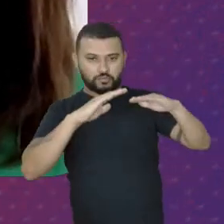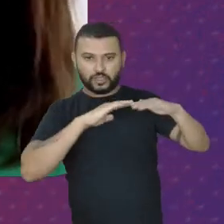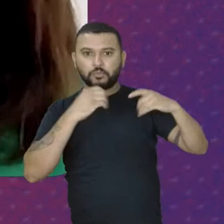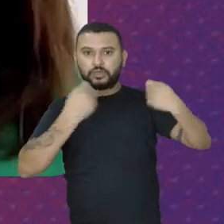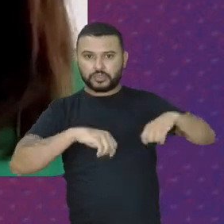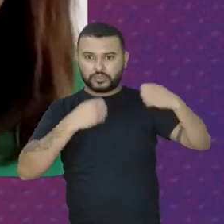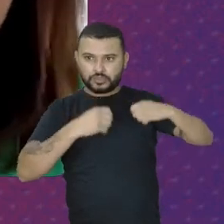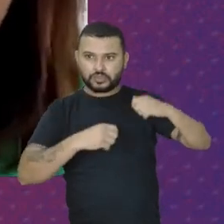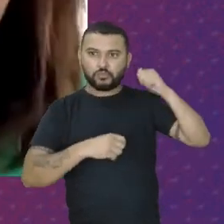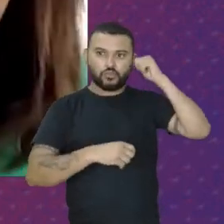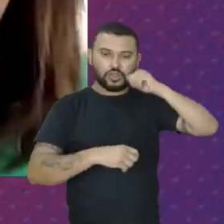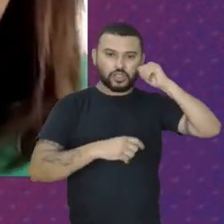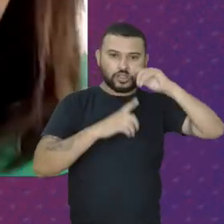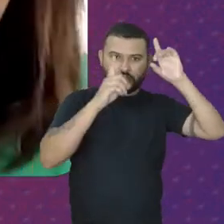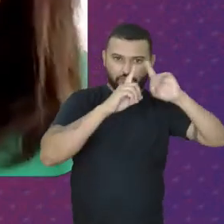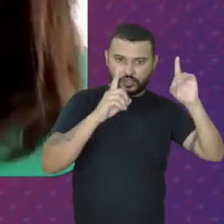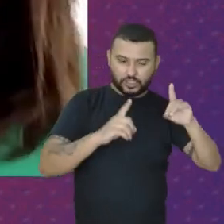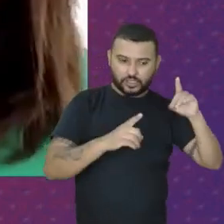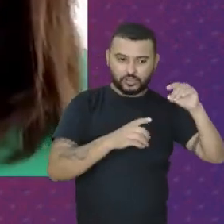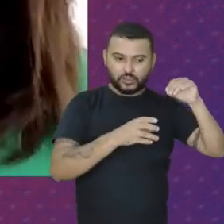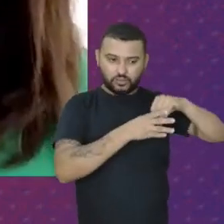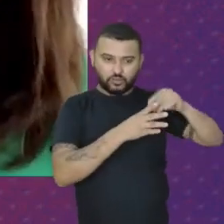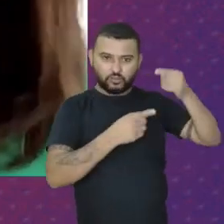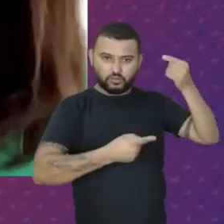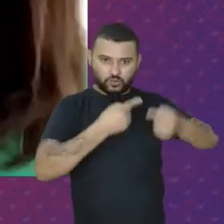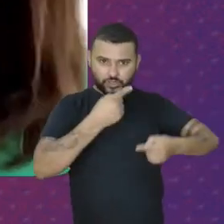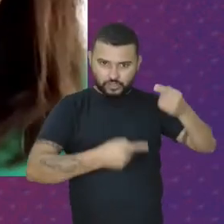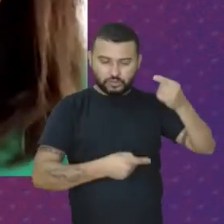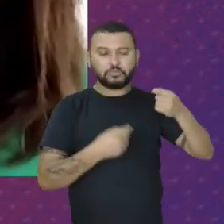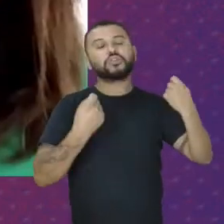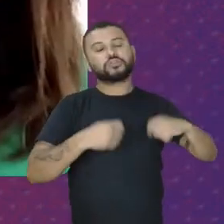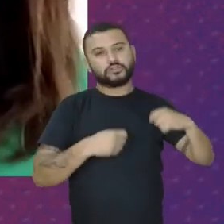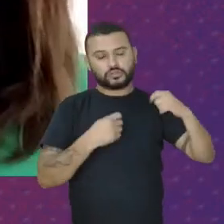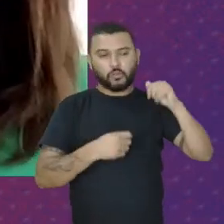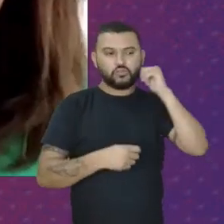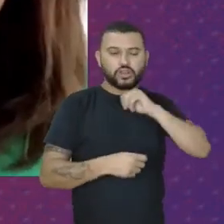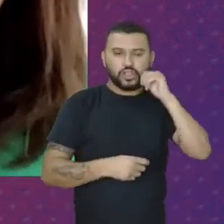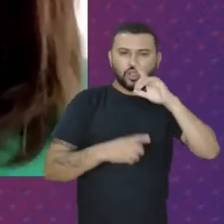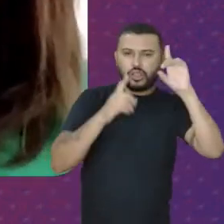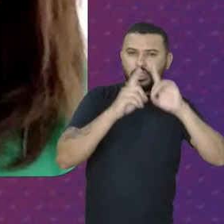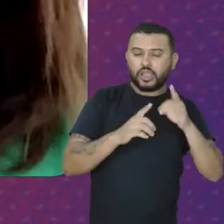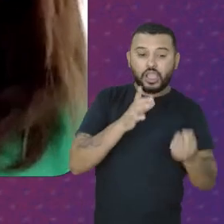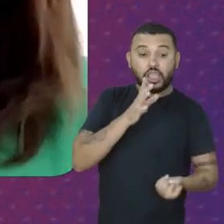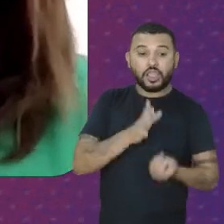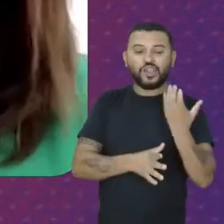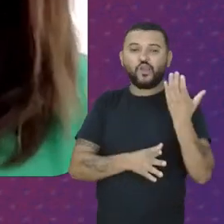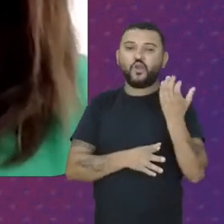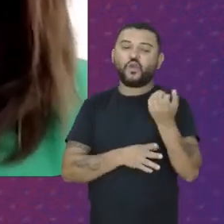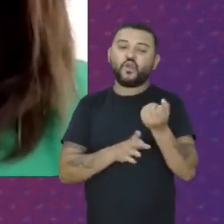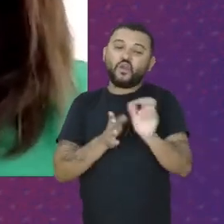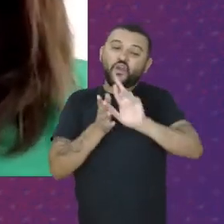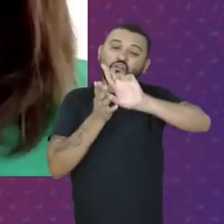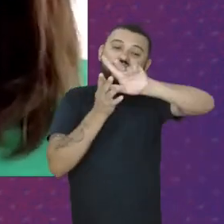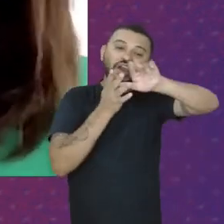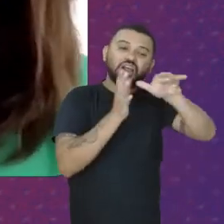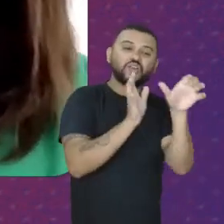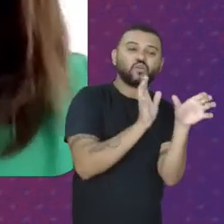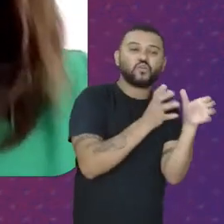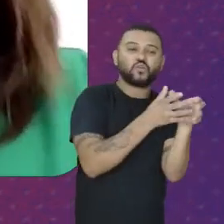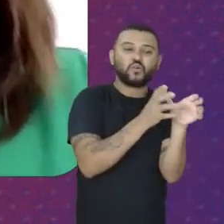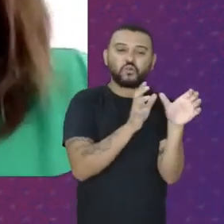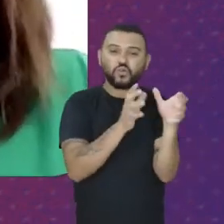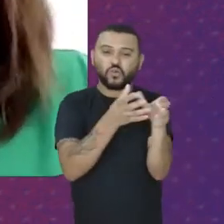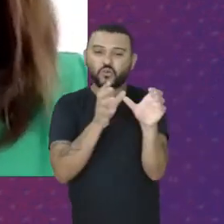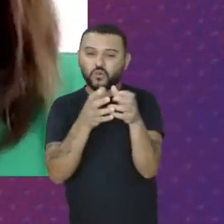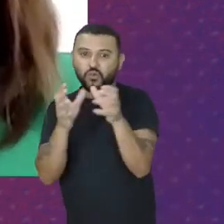mulheres com deficiência na política. Né? Criamos vários grupos, a nossa